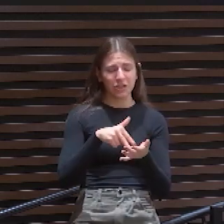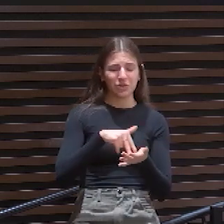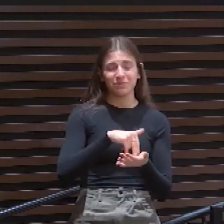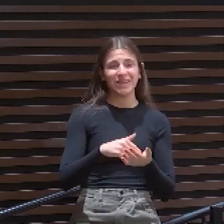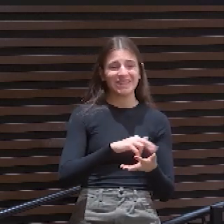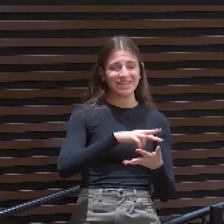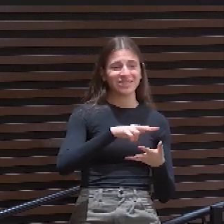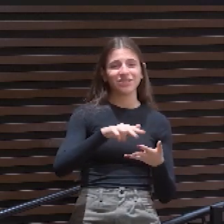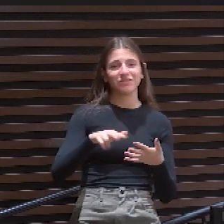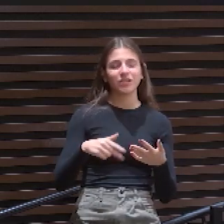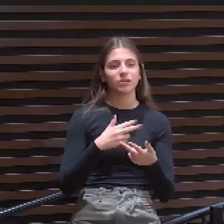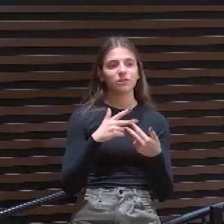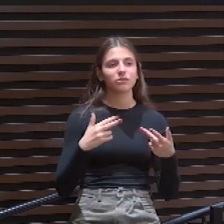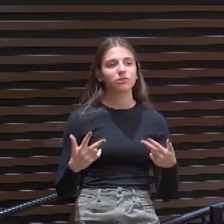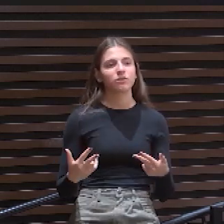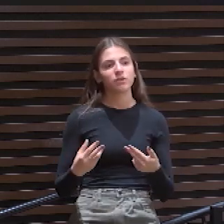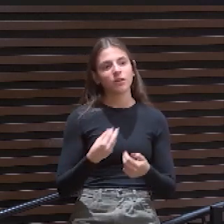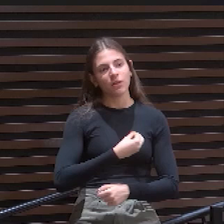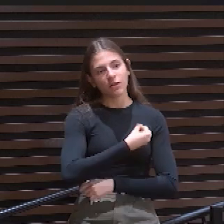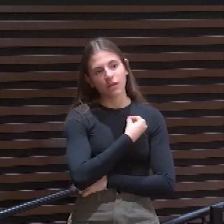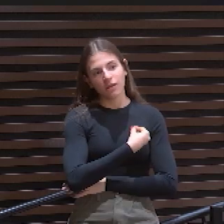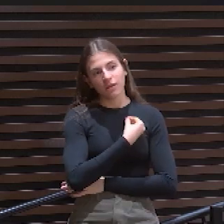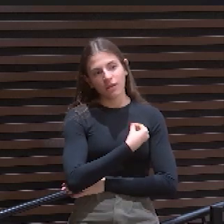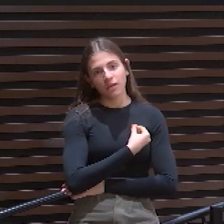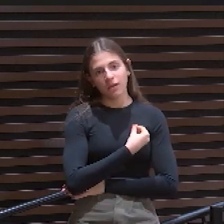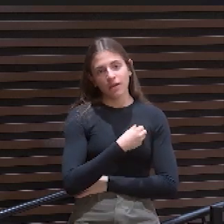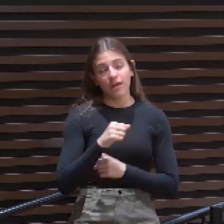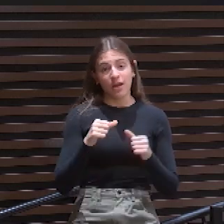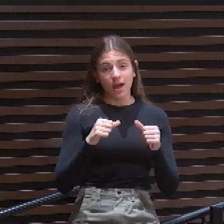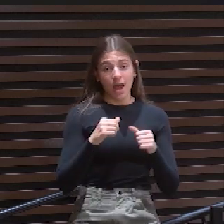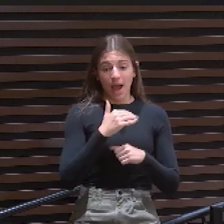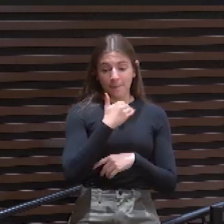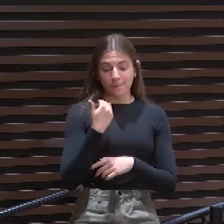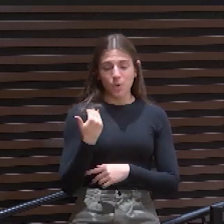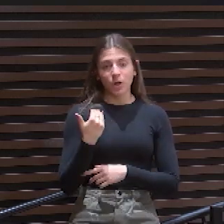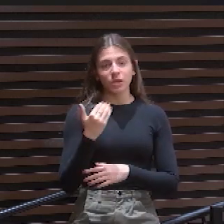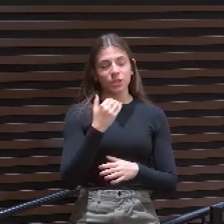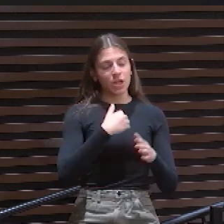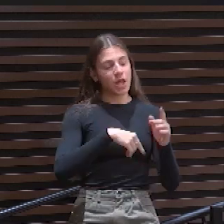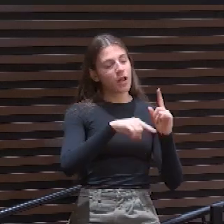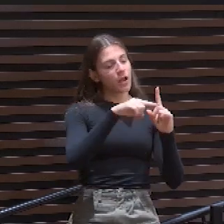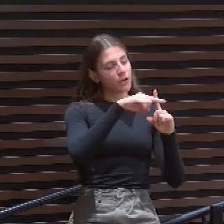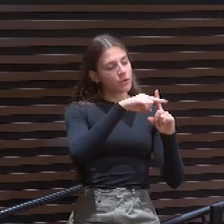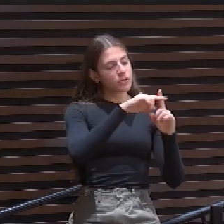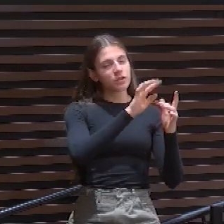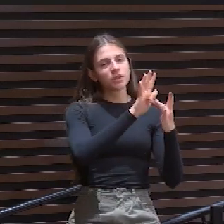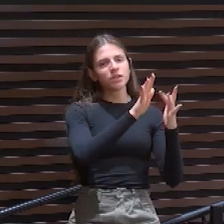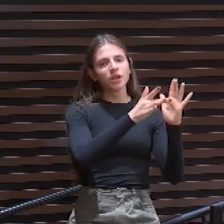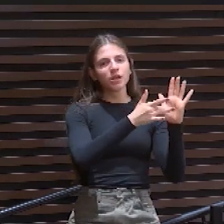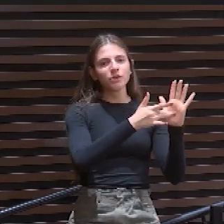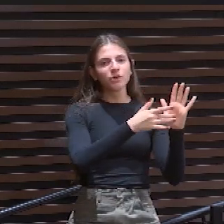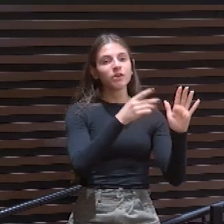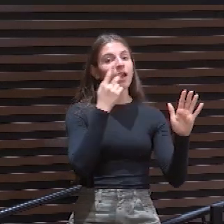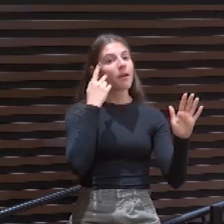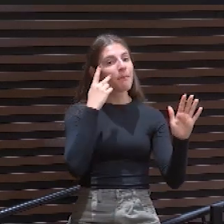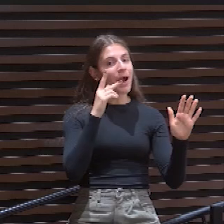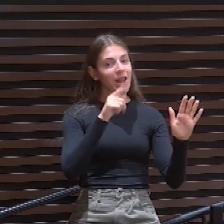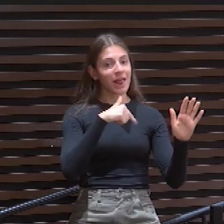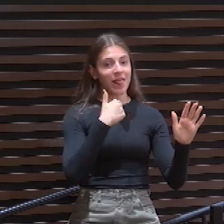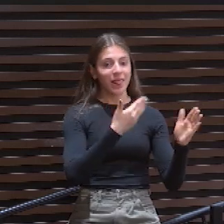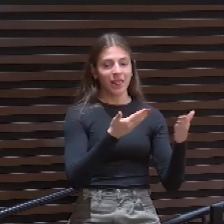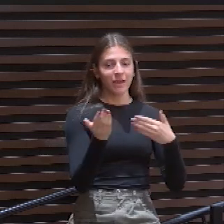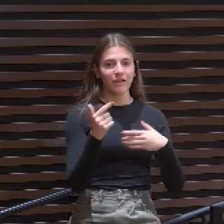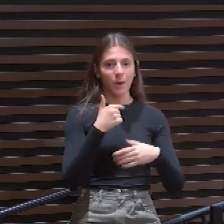tantas outras coisas na vida, aquela morte na cruz foi para levar os teus